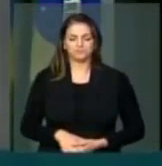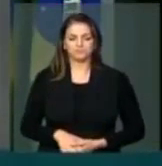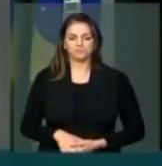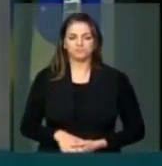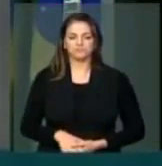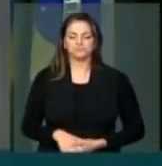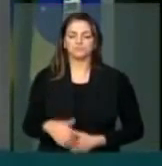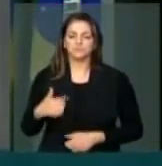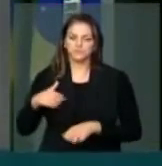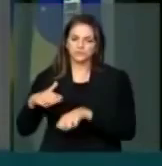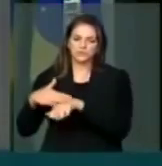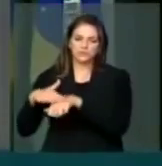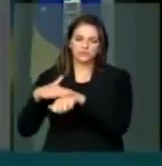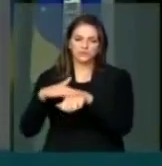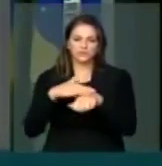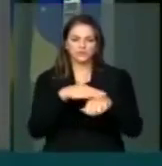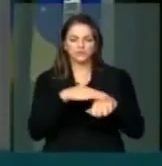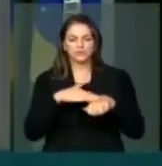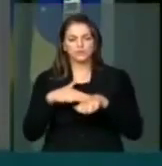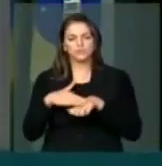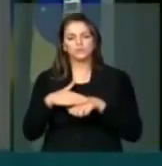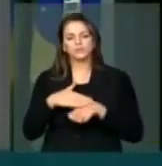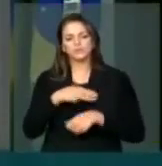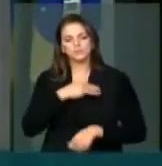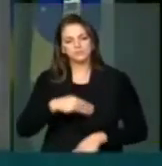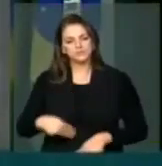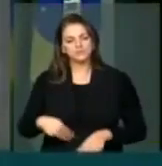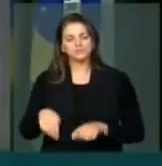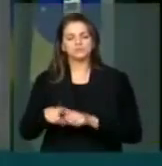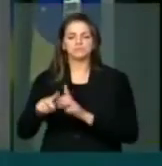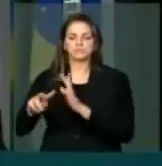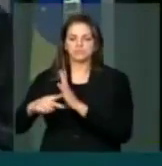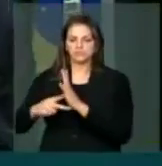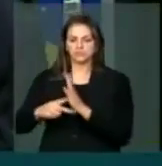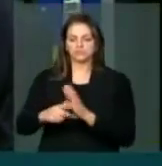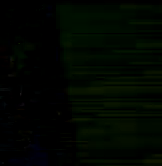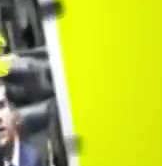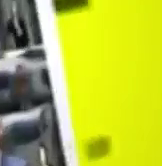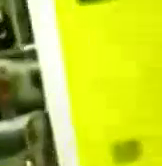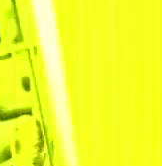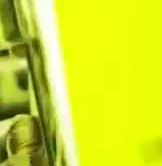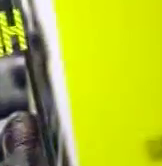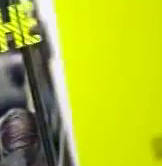nossas entidades de classe e também com o ministro da Agricultura, Nery Guerra. Muito obrigado, senhor presidente.